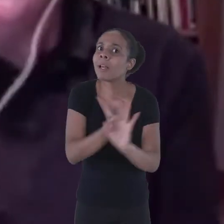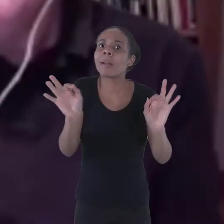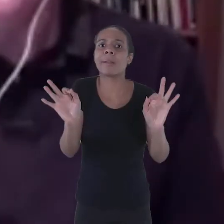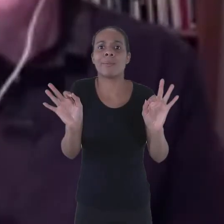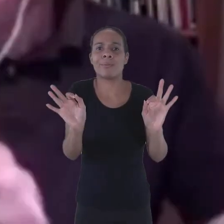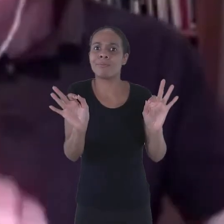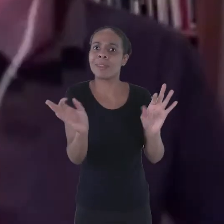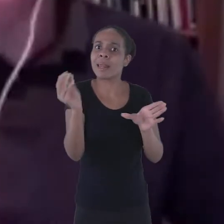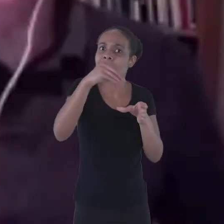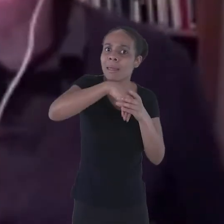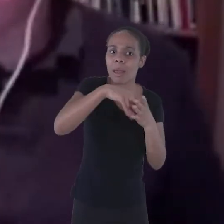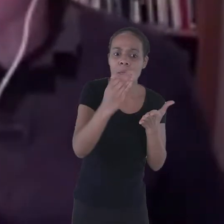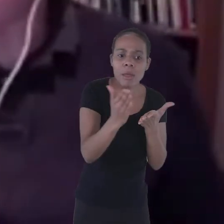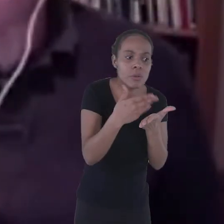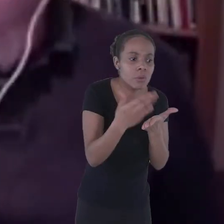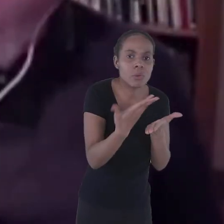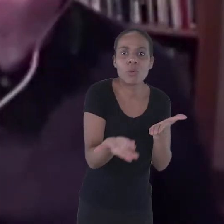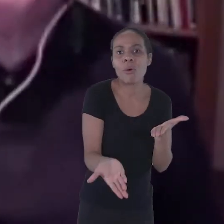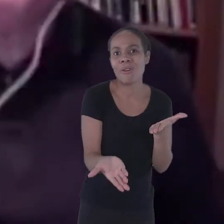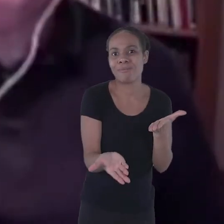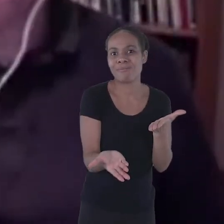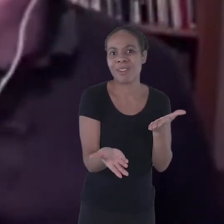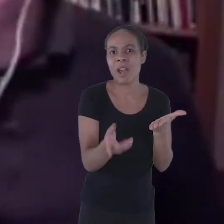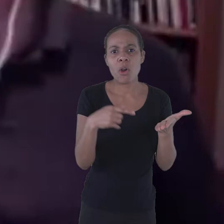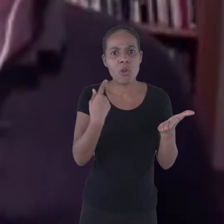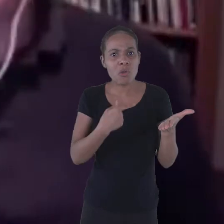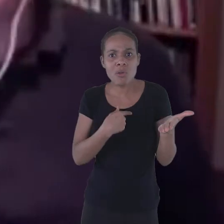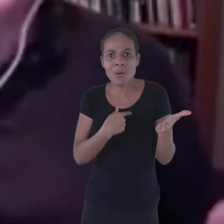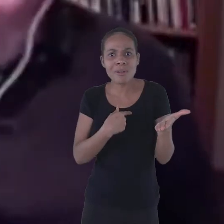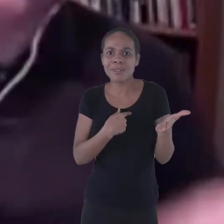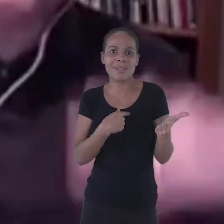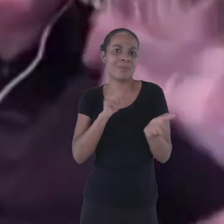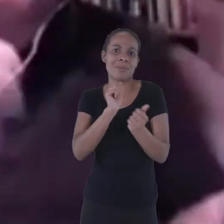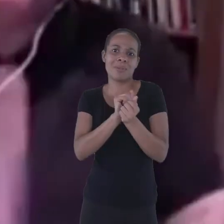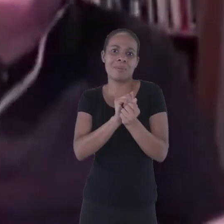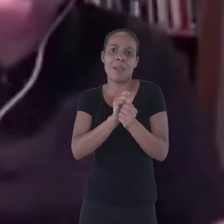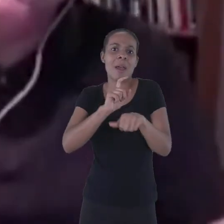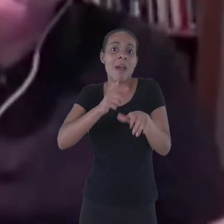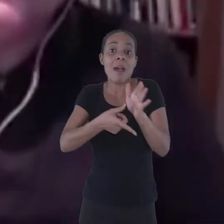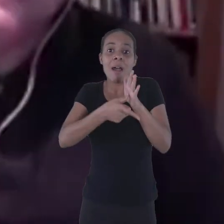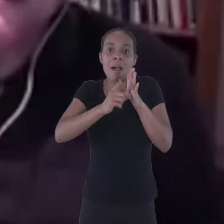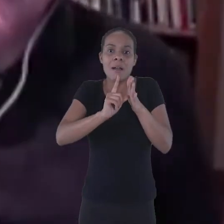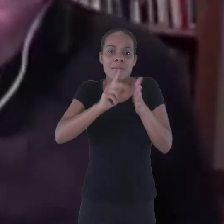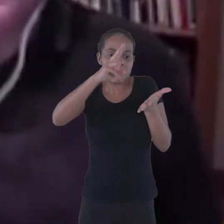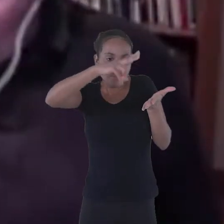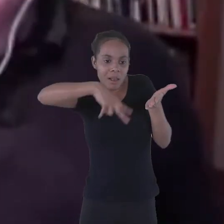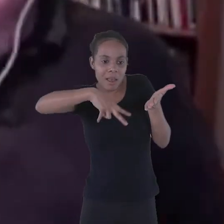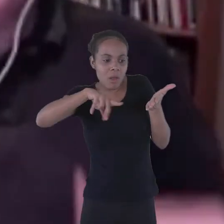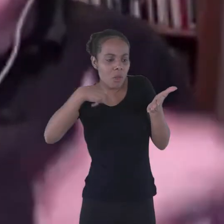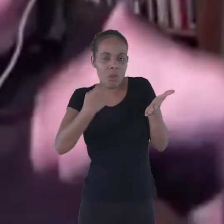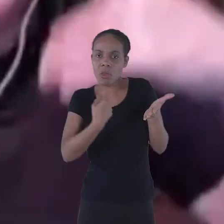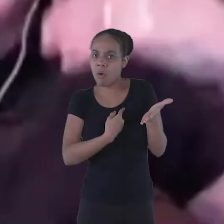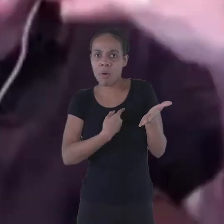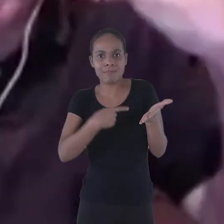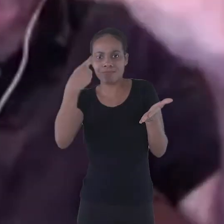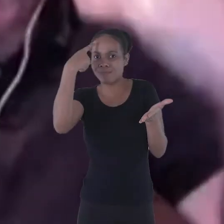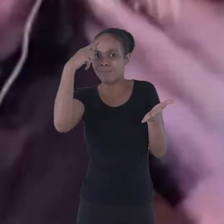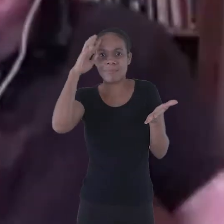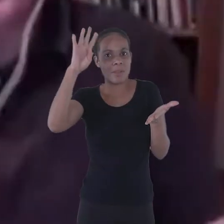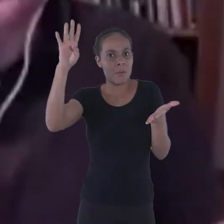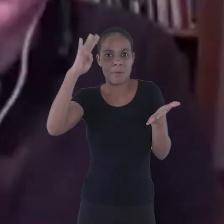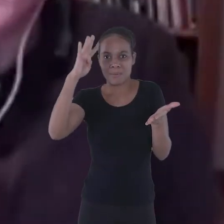que não é aquela que naturalmente se espera dele. O Stepan é um cara, um ator incrível, né? que tem